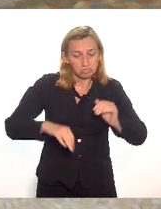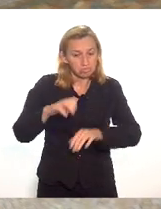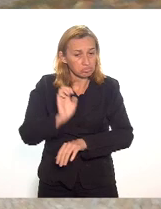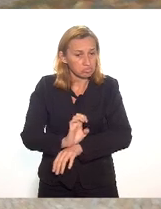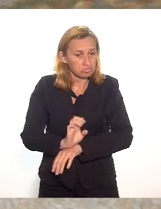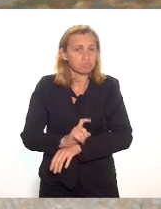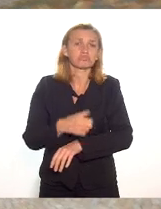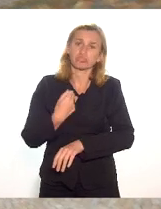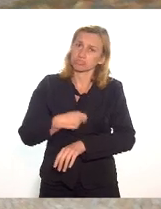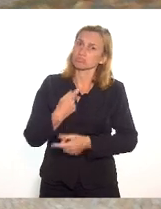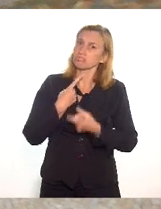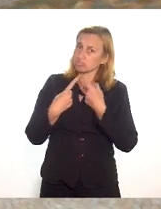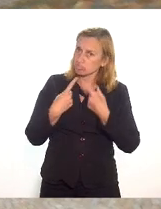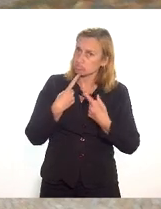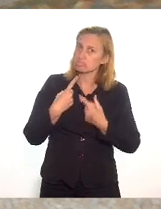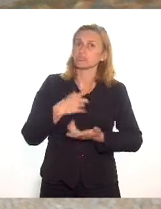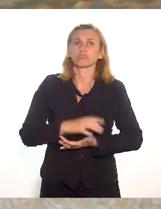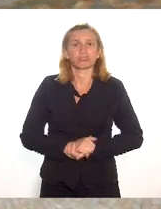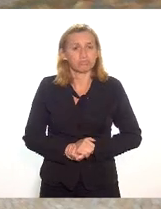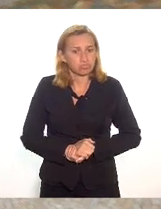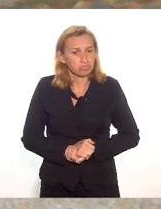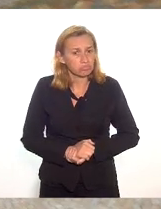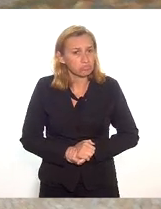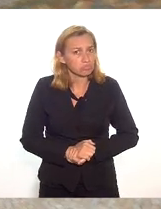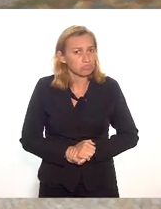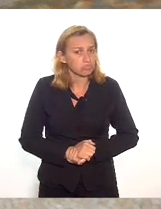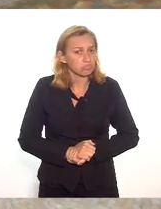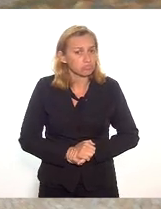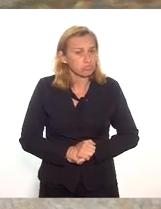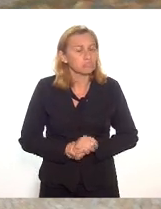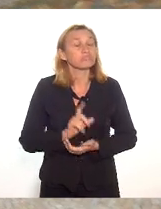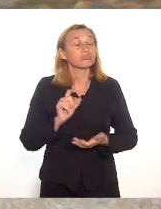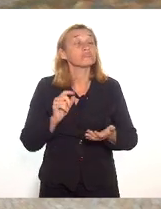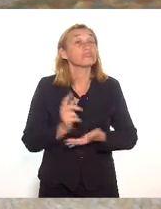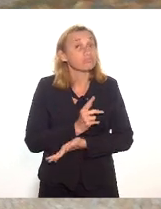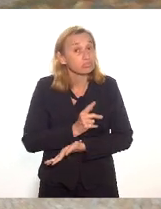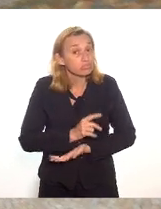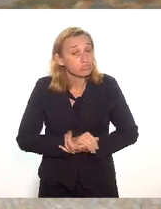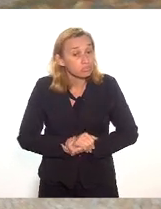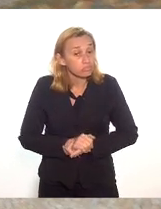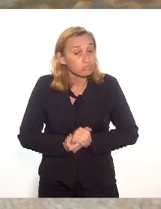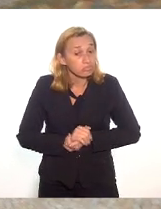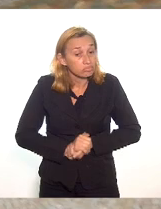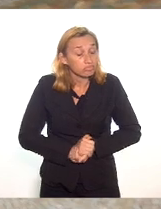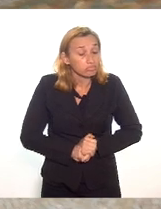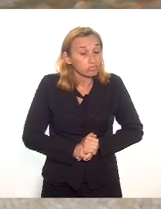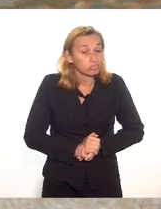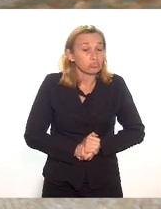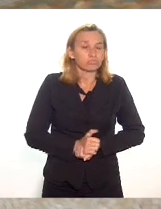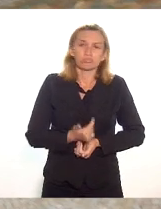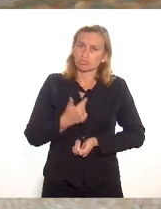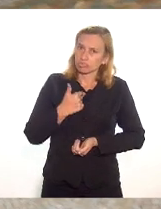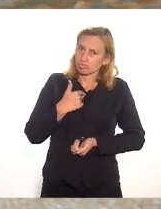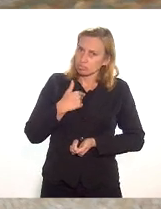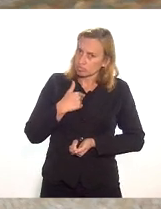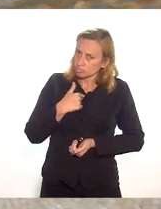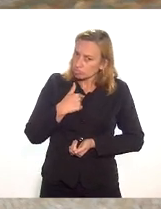ser discutido. Aí, o que acontece? Eu